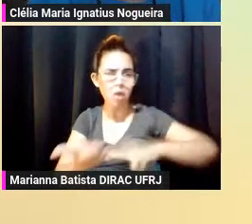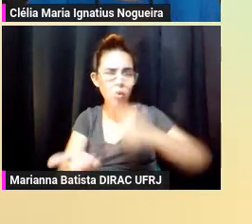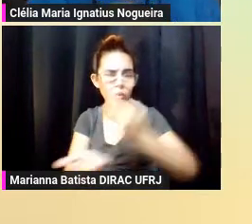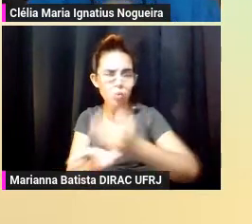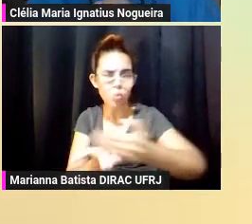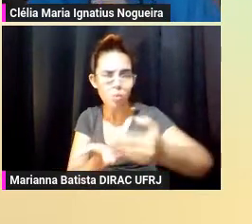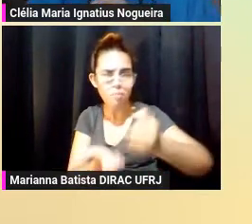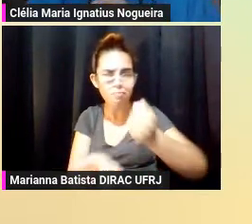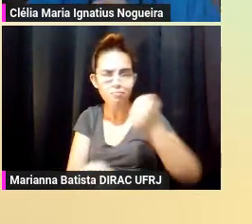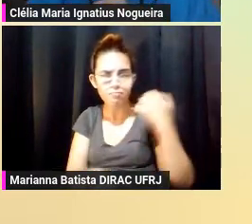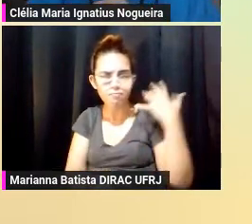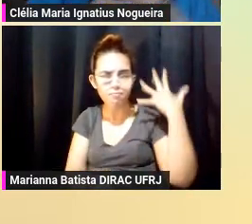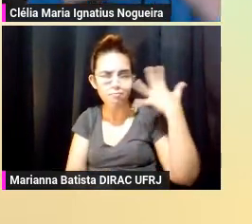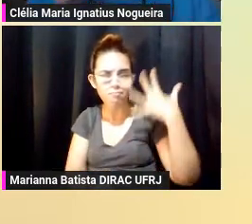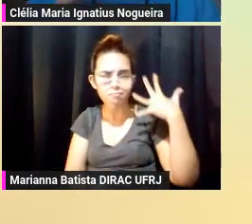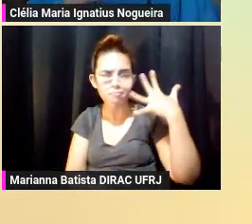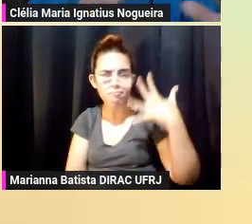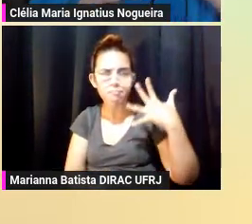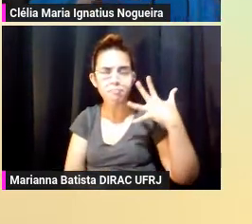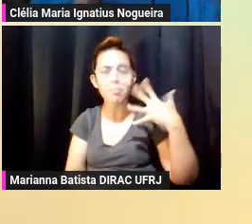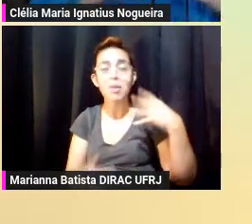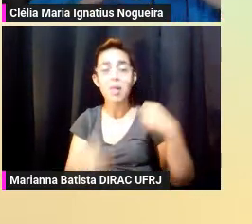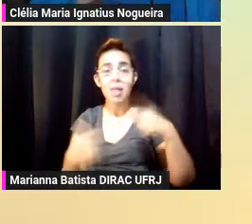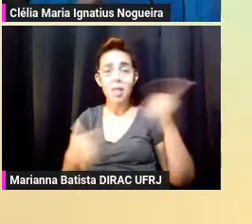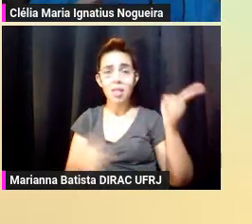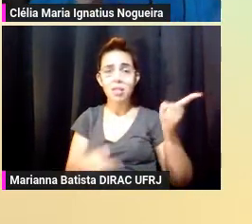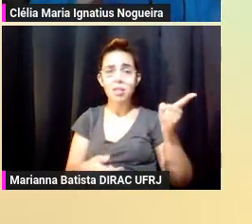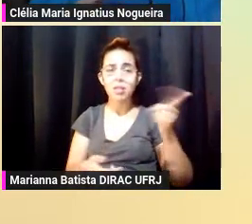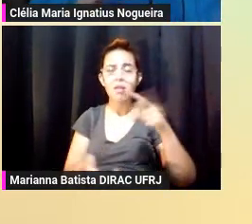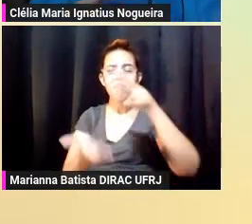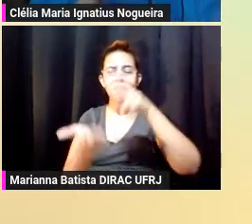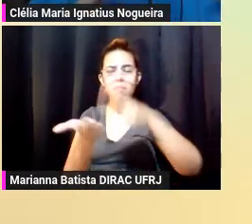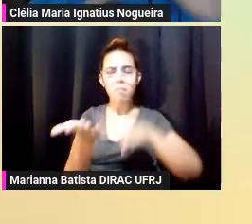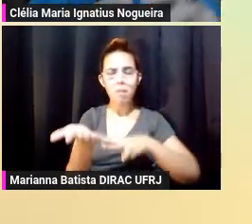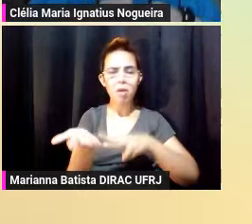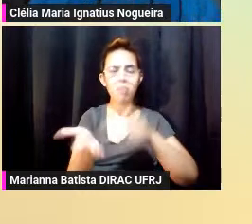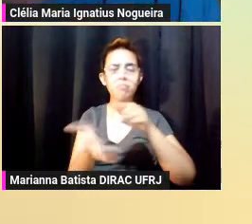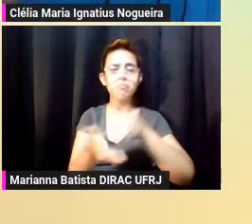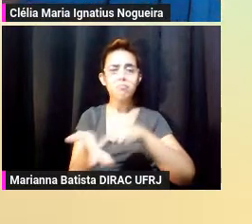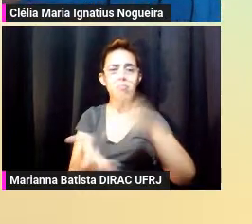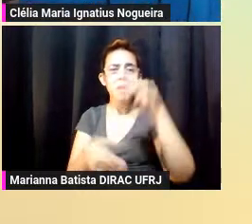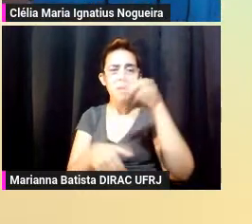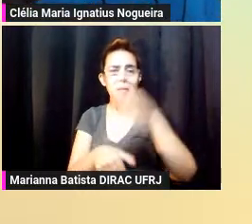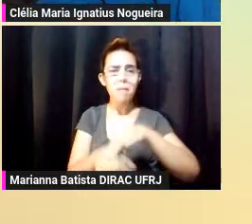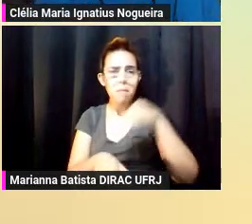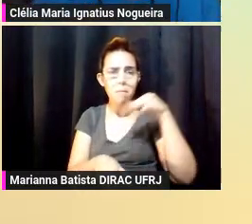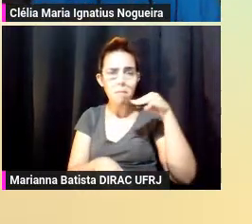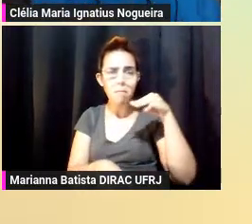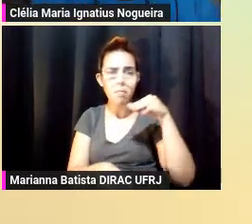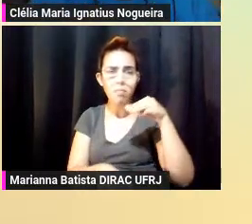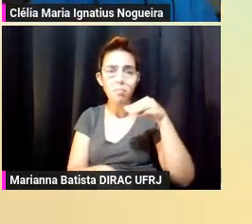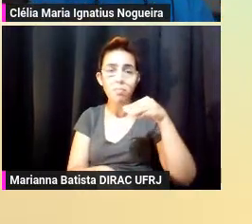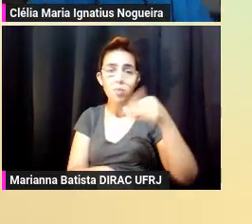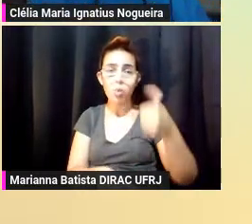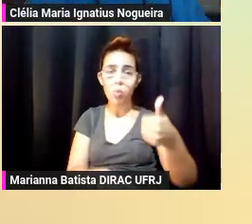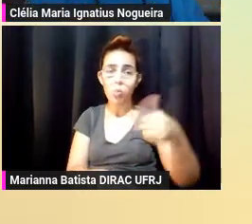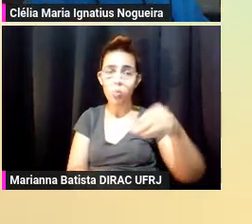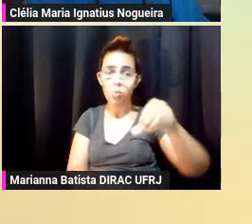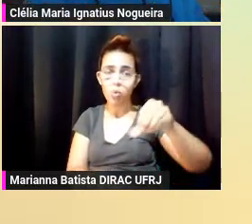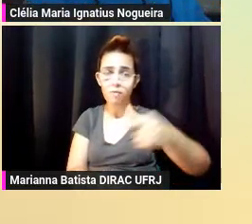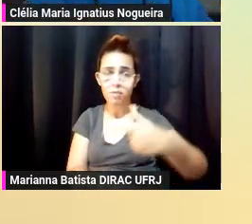fala que eu fiz o mestrado em 80, 79, 80, 82, vou fazer o doutorado concluindo